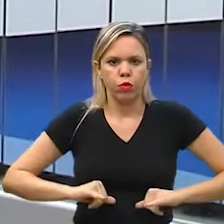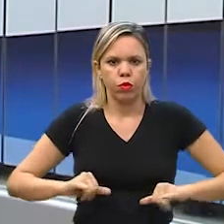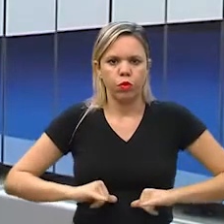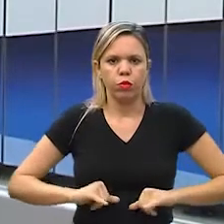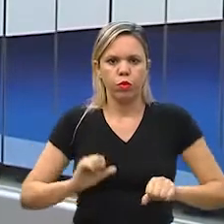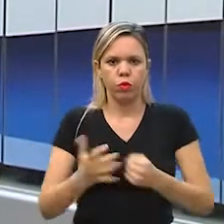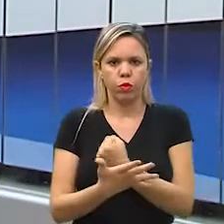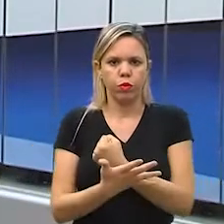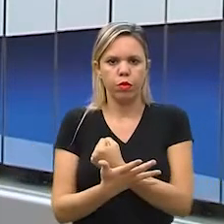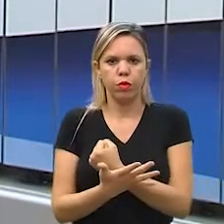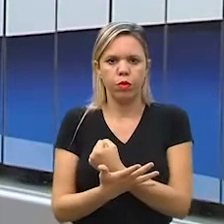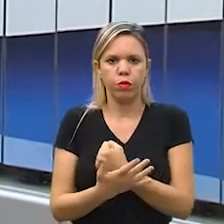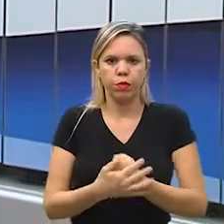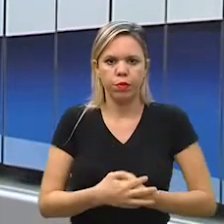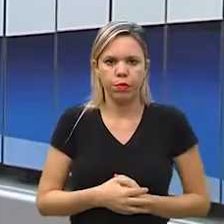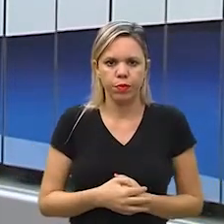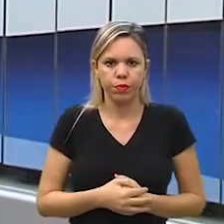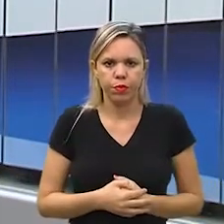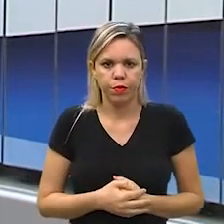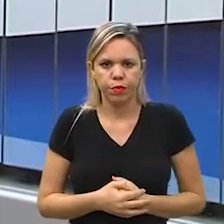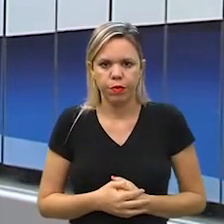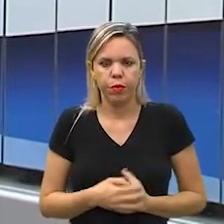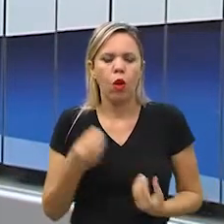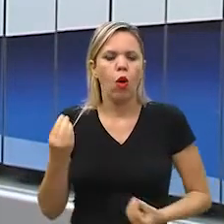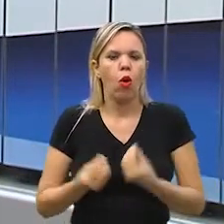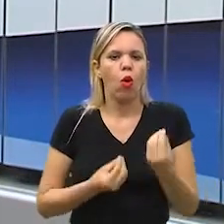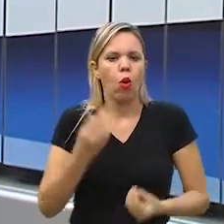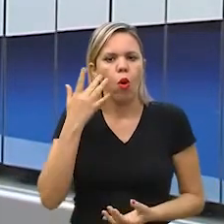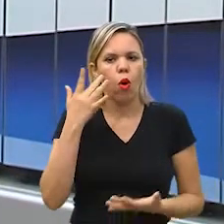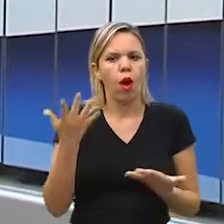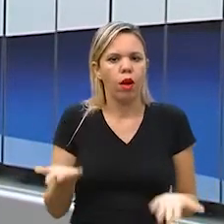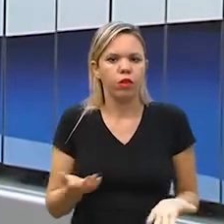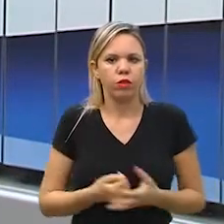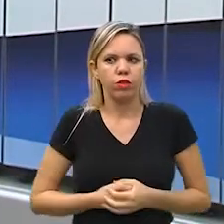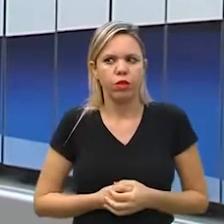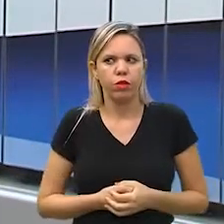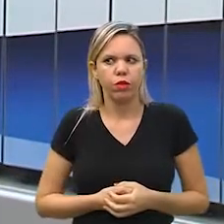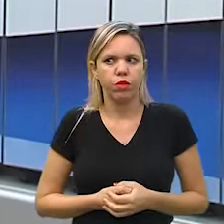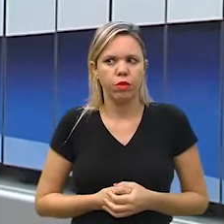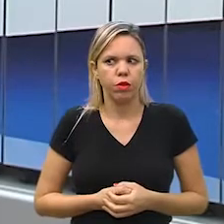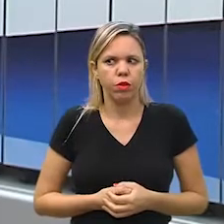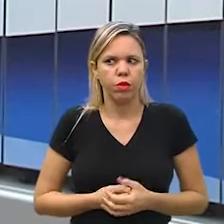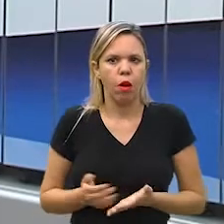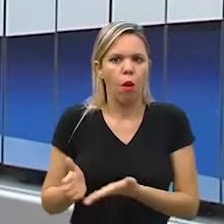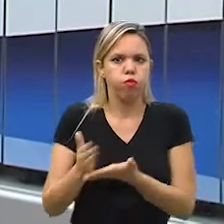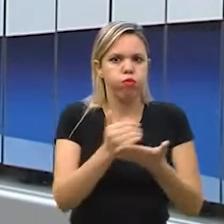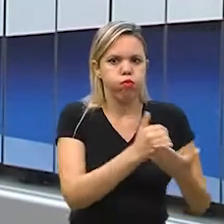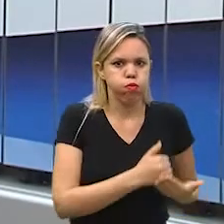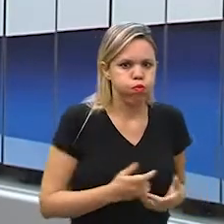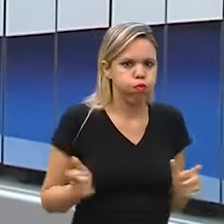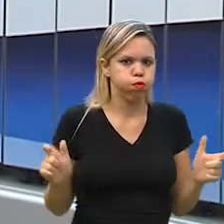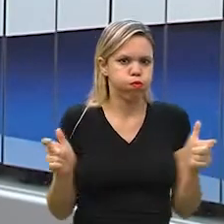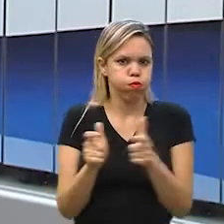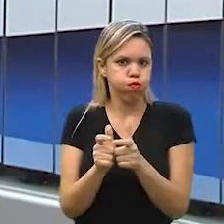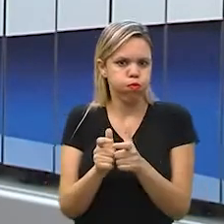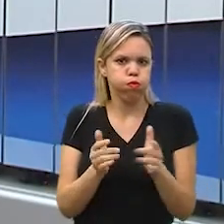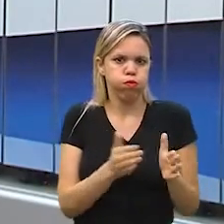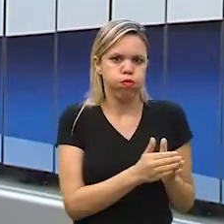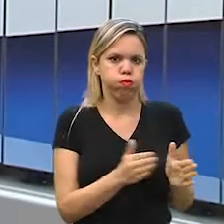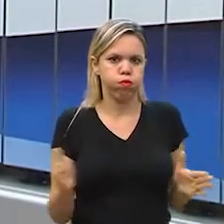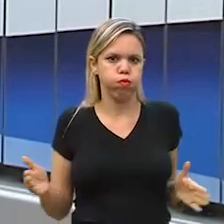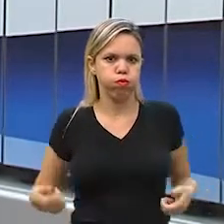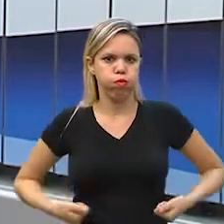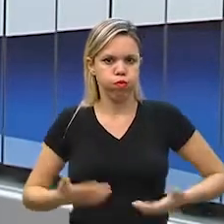a pandemia do novo coronavírus. Como é que você enxerga esta arrecadação menor em época em que